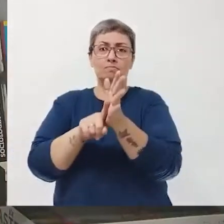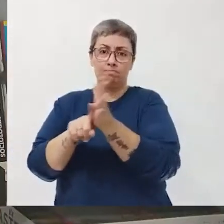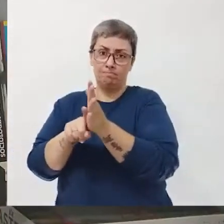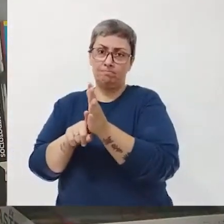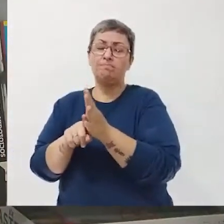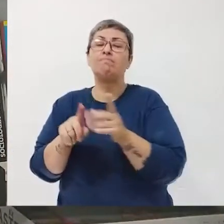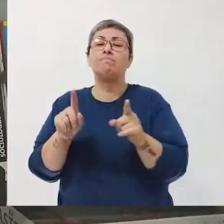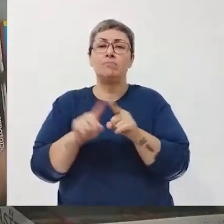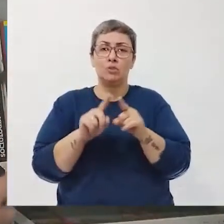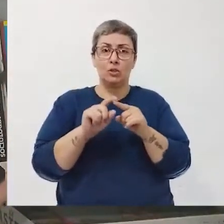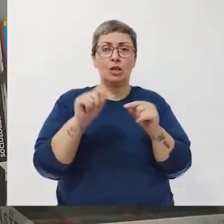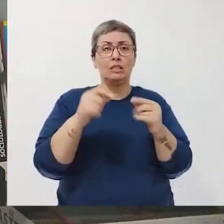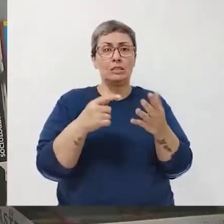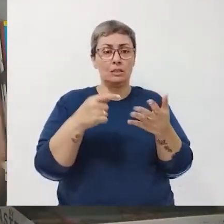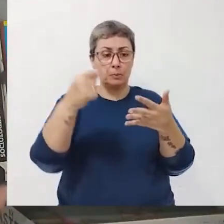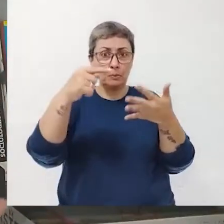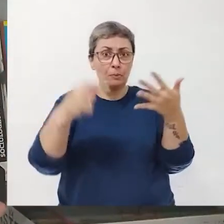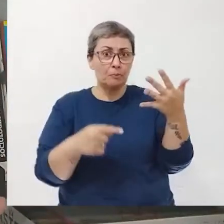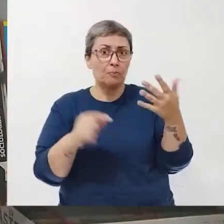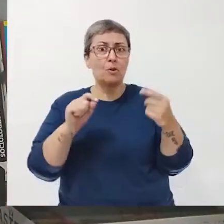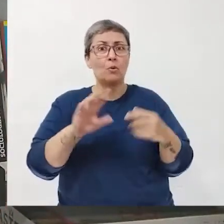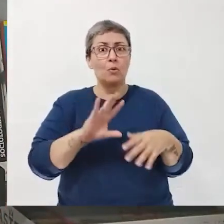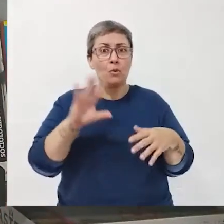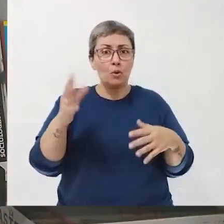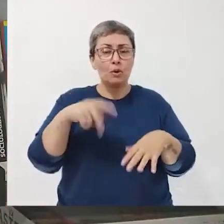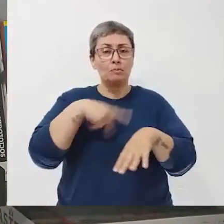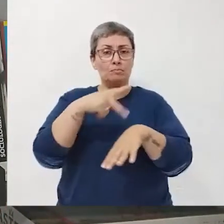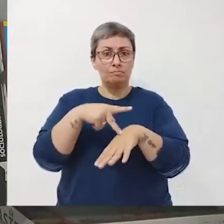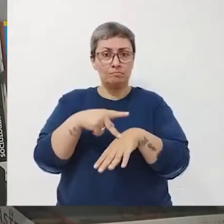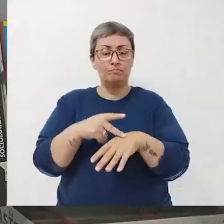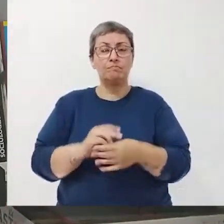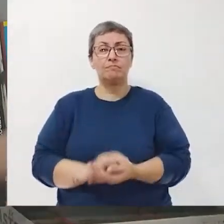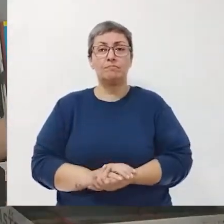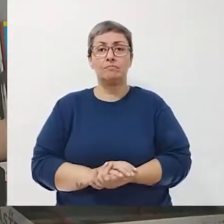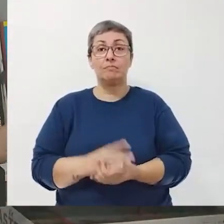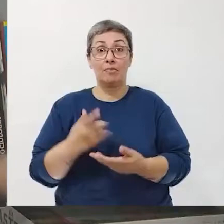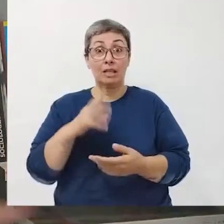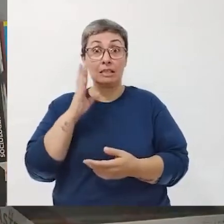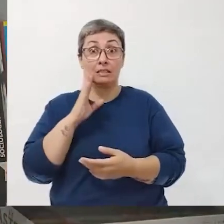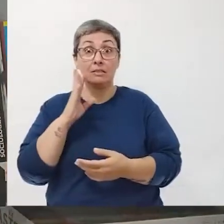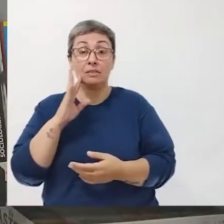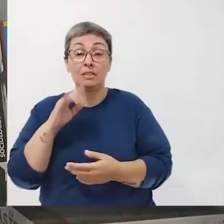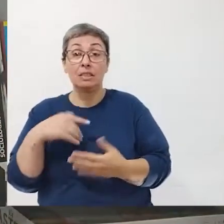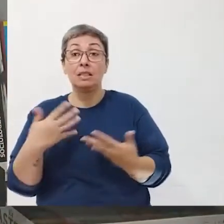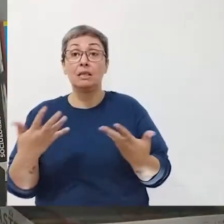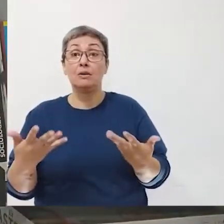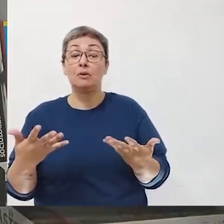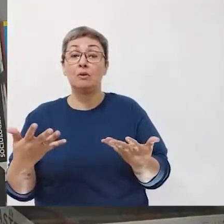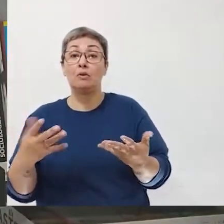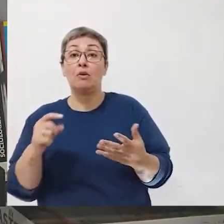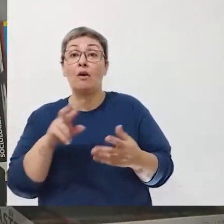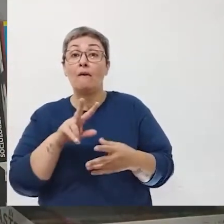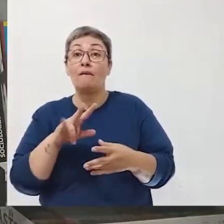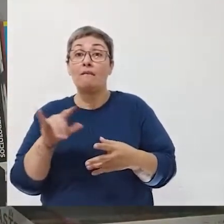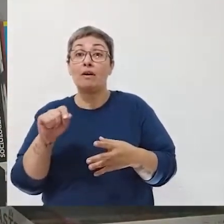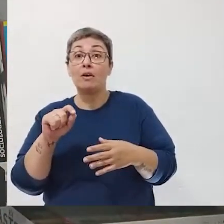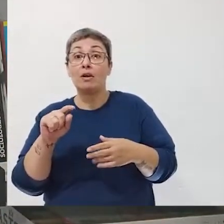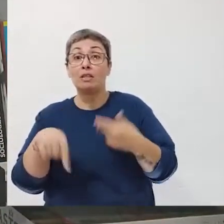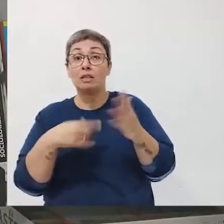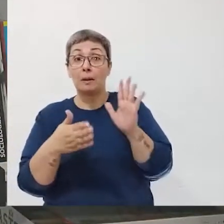questionem essas coisas, né? Isso que acontece aqui no nosso país. Legal, né? Mas e aí? Vamos para a